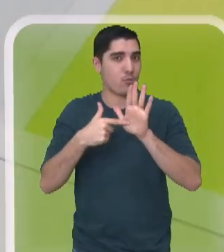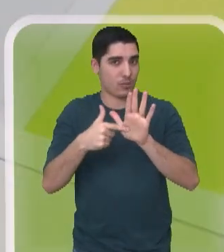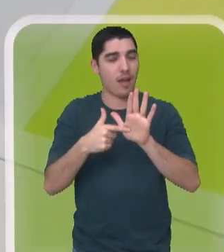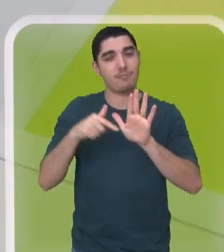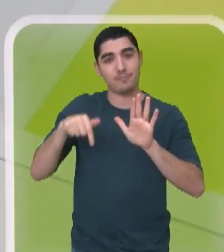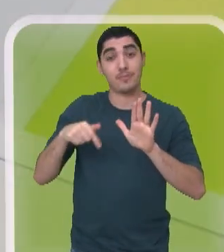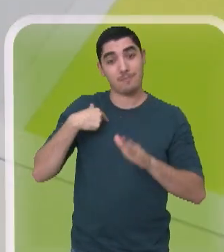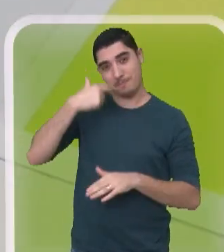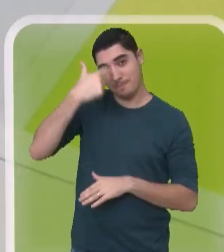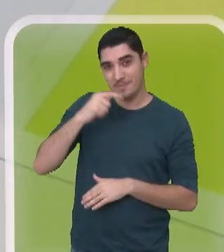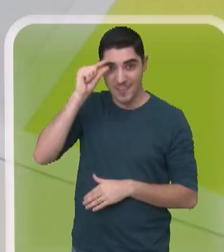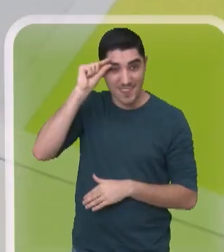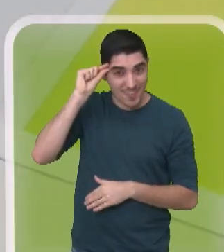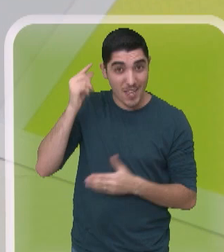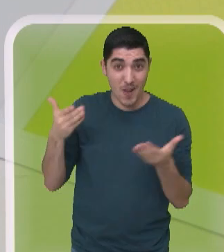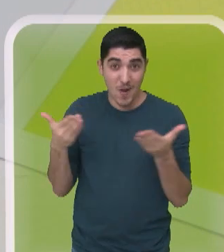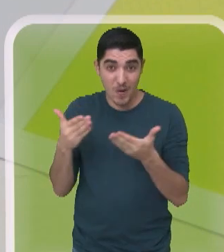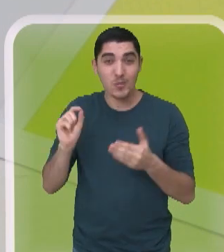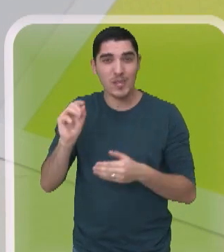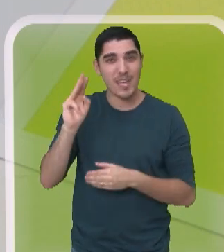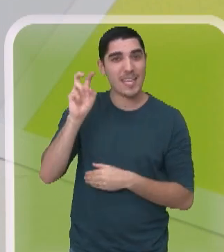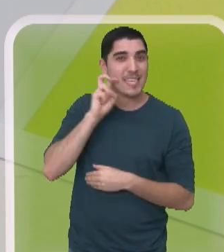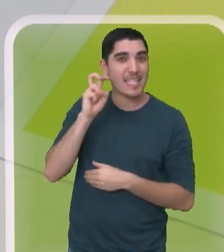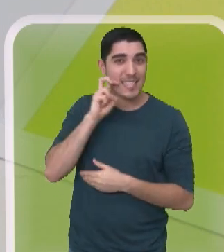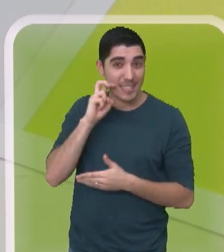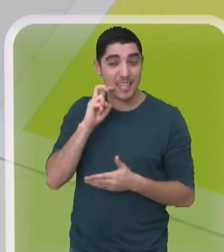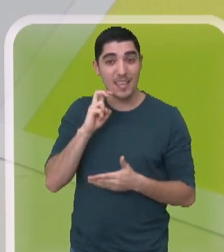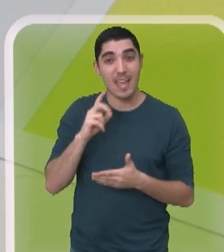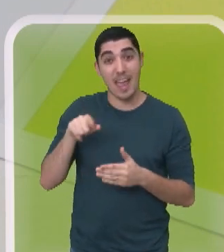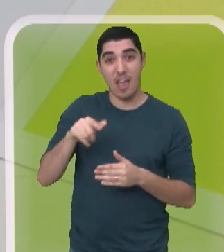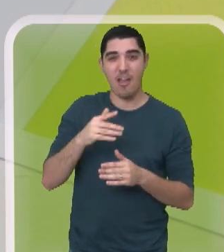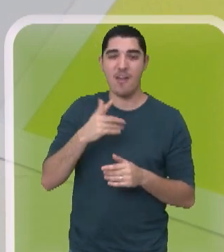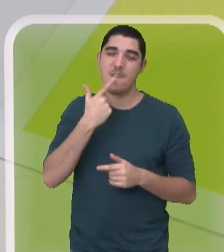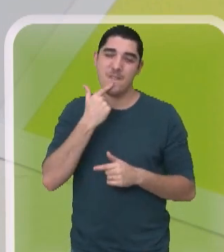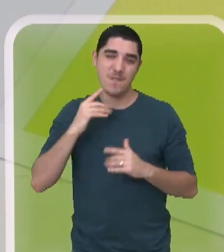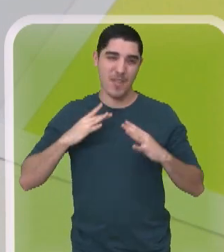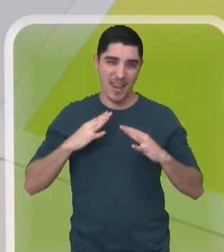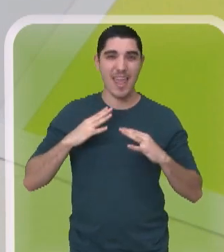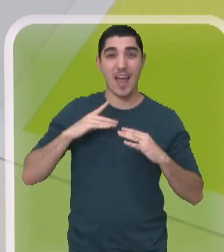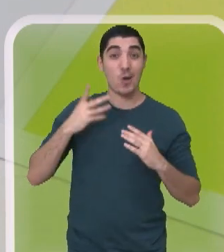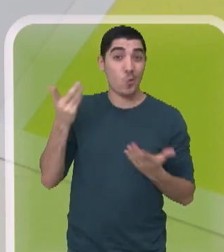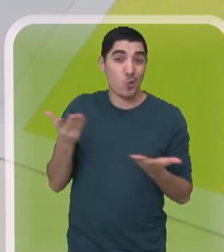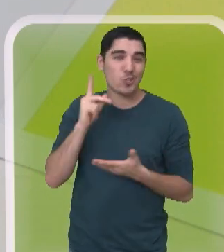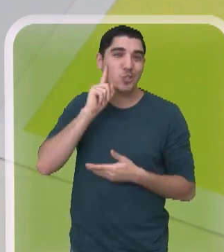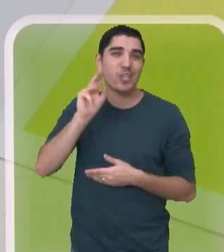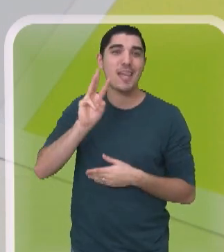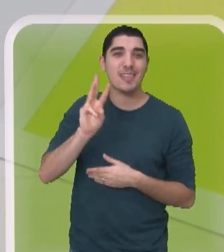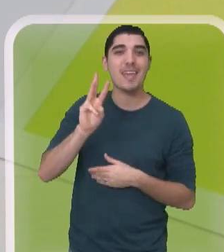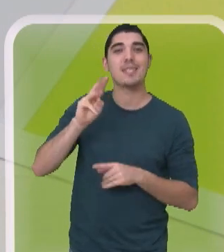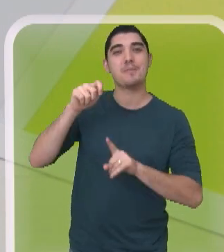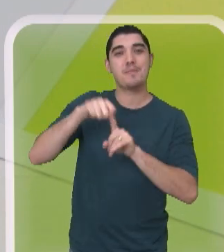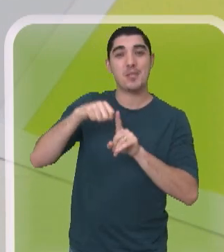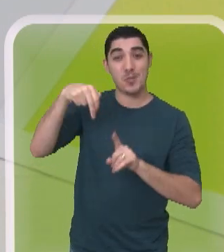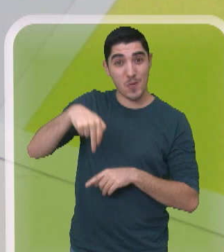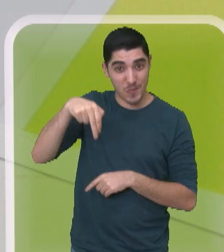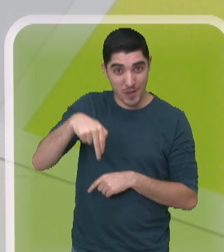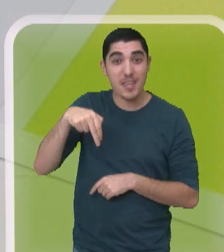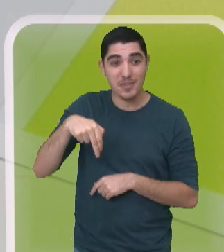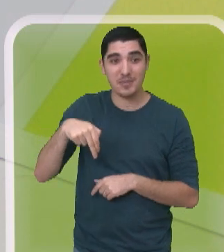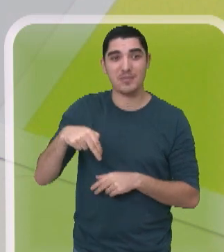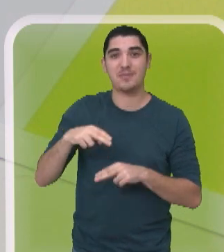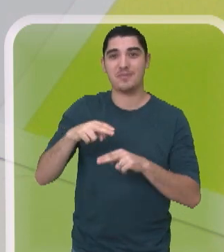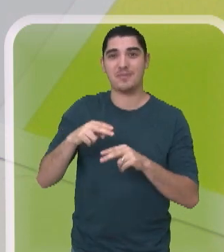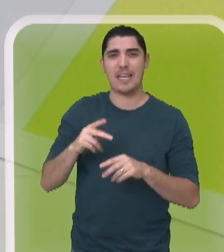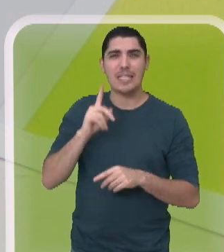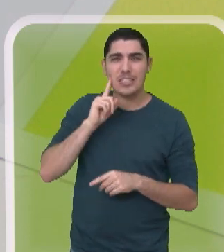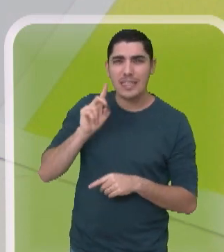youtube.com/câmarasjc. Eu sou o Vieira Júnior, vou com vocês nesta quinta-feira, pós-feriado, nesse dia 3 de outubro, trazendo as principais... 3